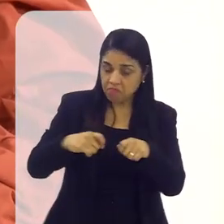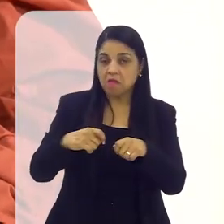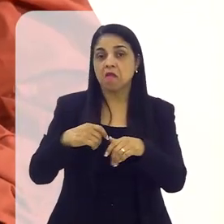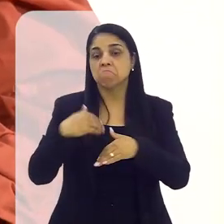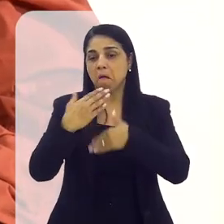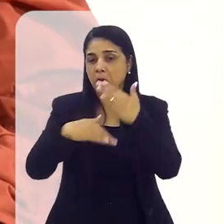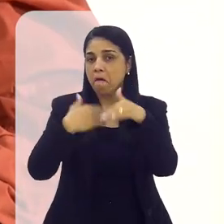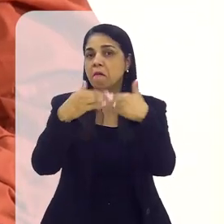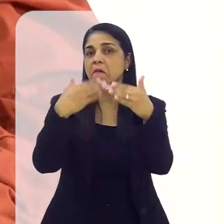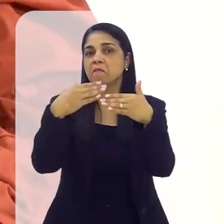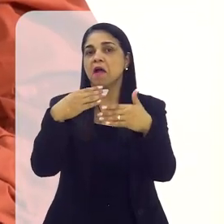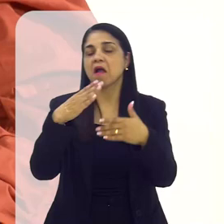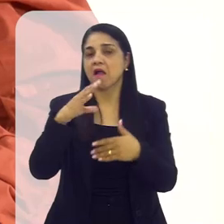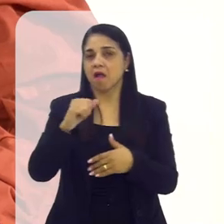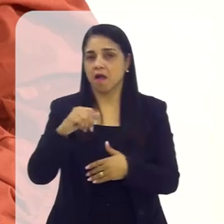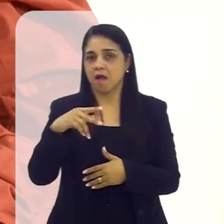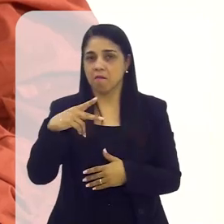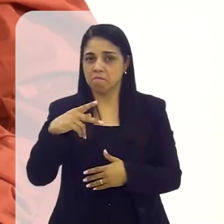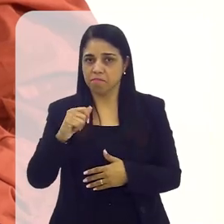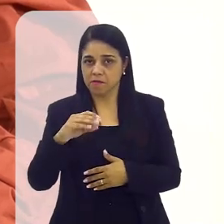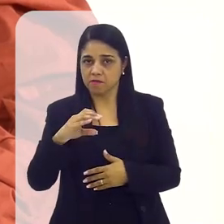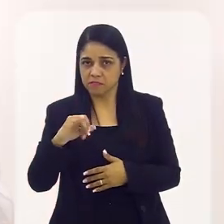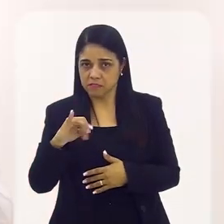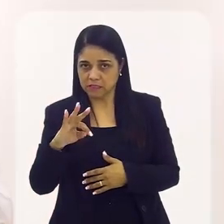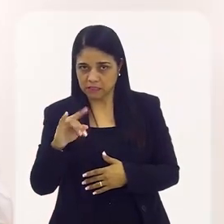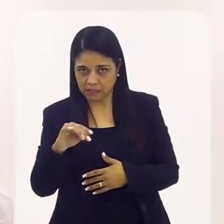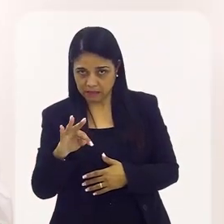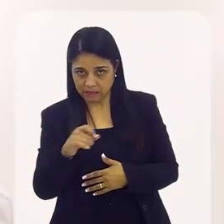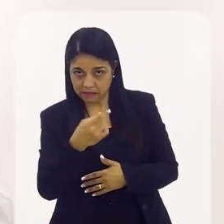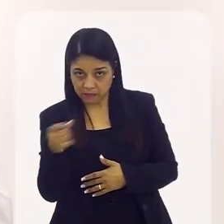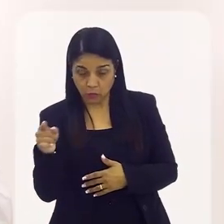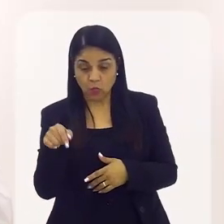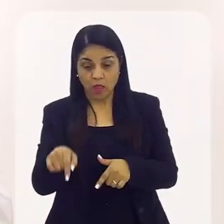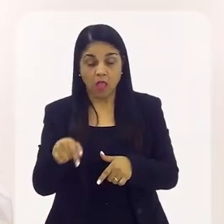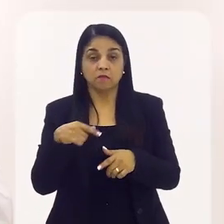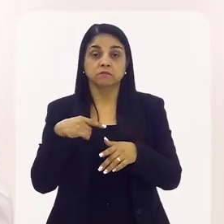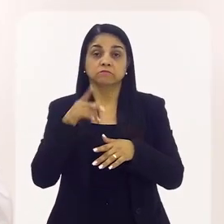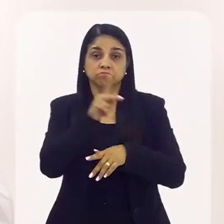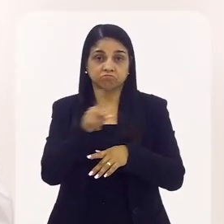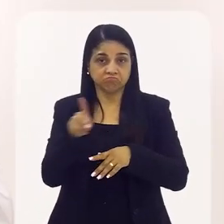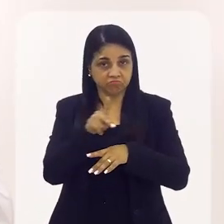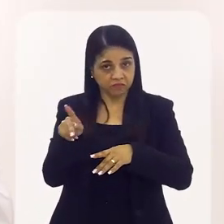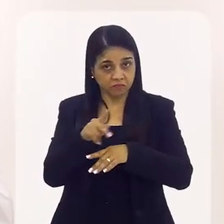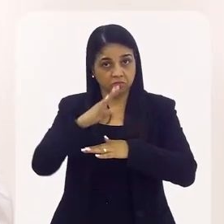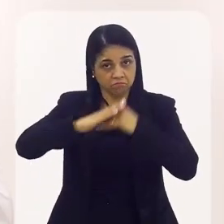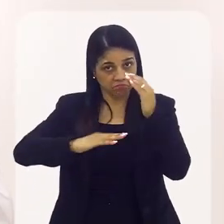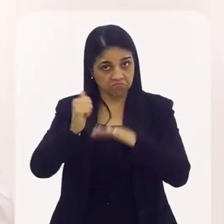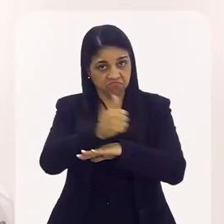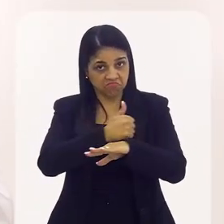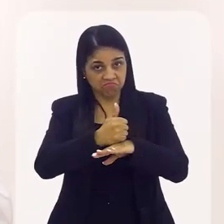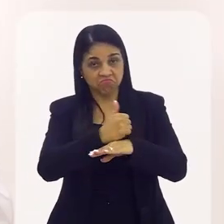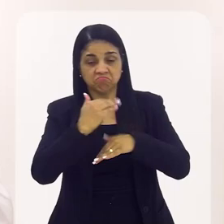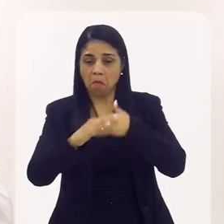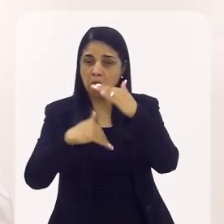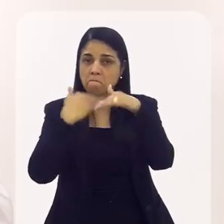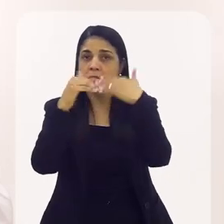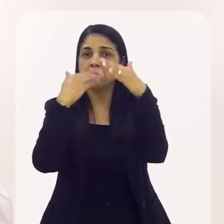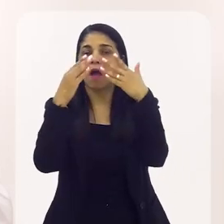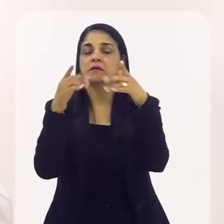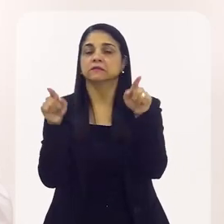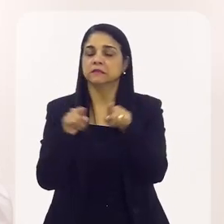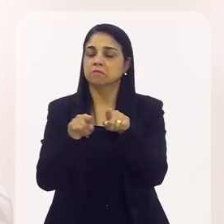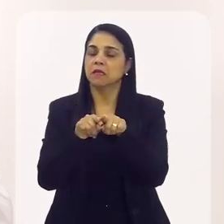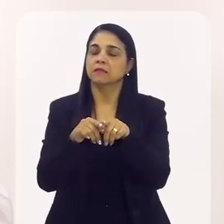por uma capacitação maior. Passa, é isso? Isso. Quer dizer, e ele sai dali muito mais profissional do que